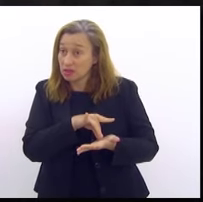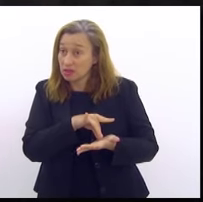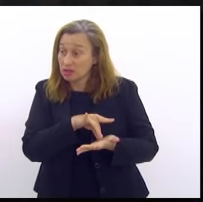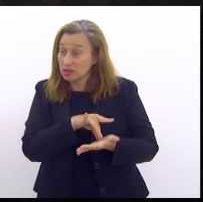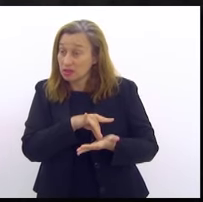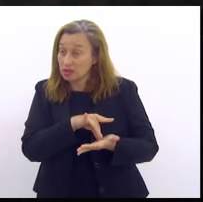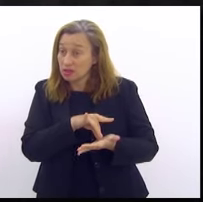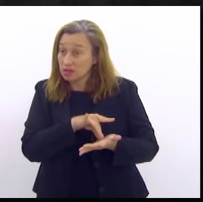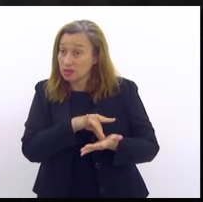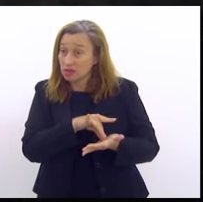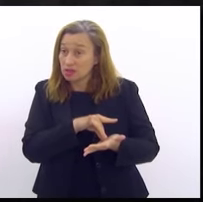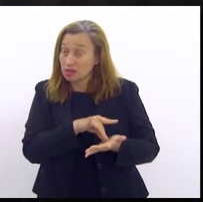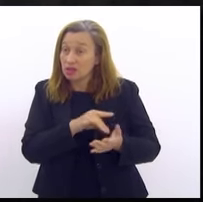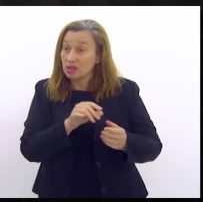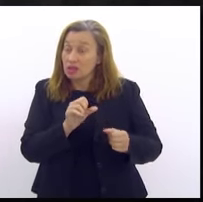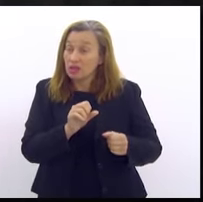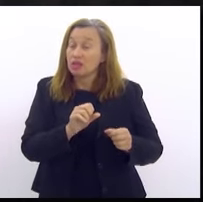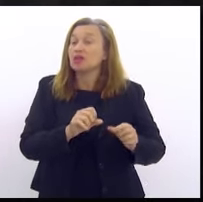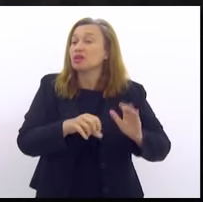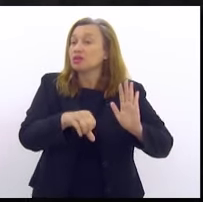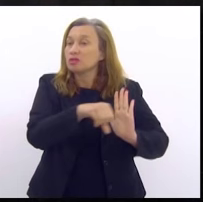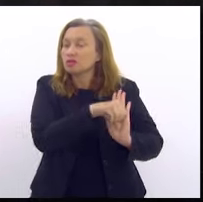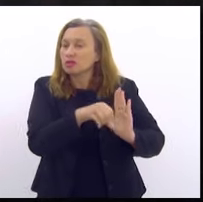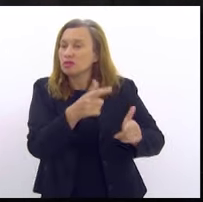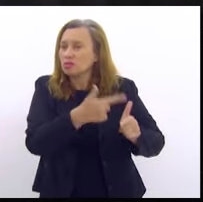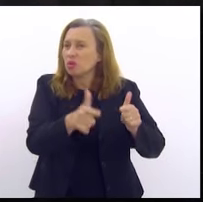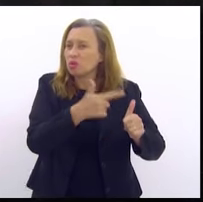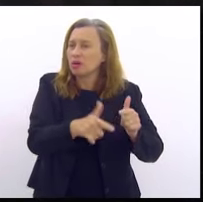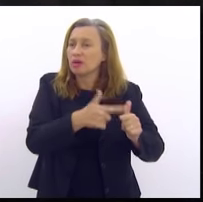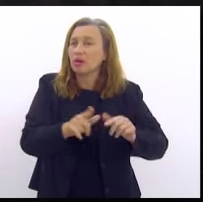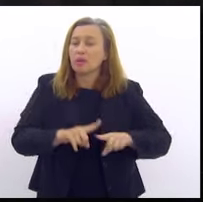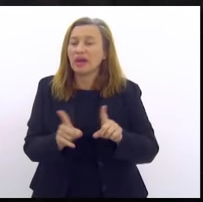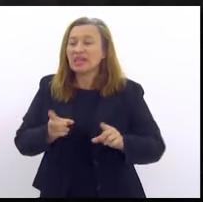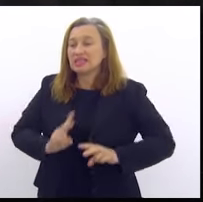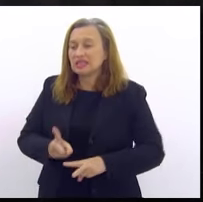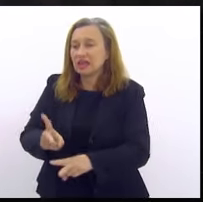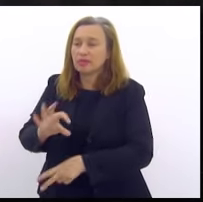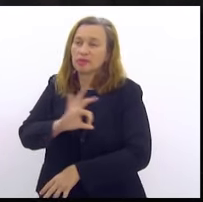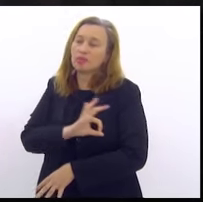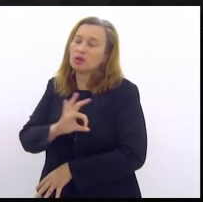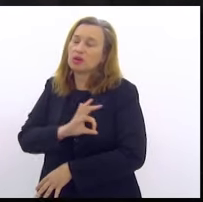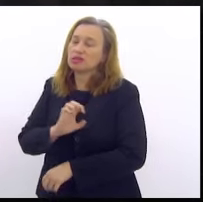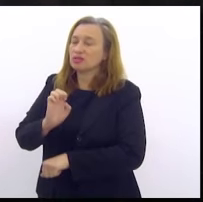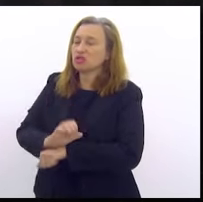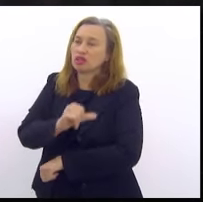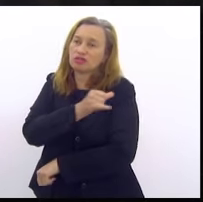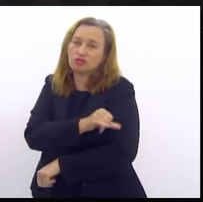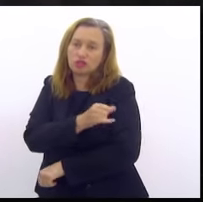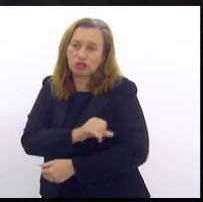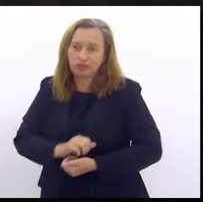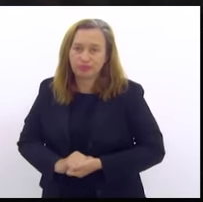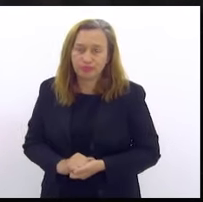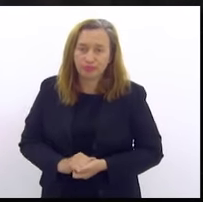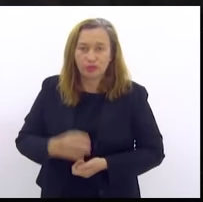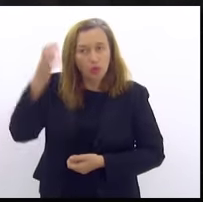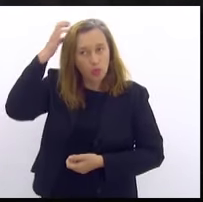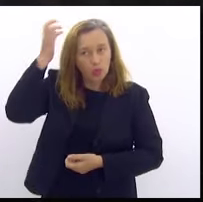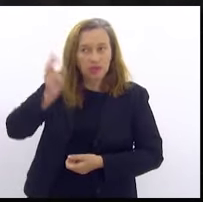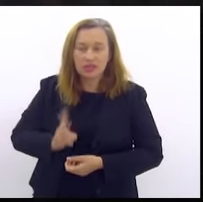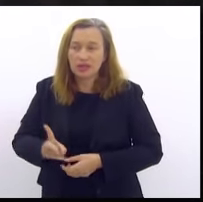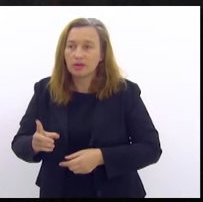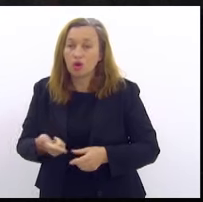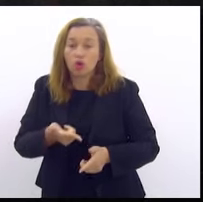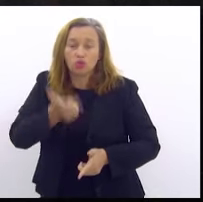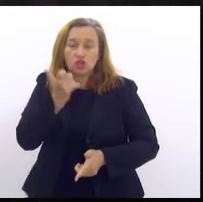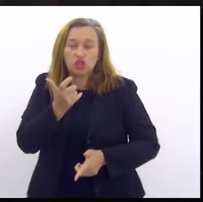do problema. Mas sempre recai sobre a polícia militar do estado do Rio de Janeiro. Sempre o tiro é